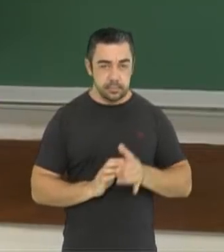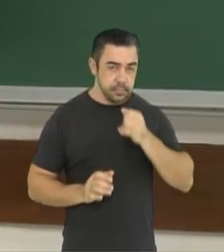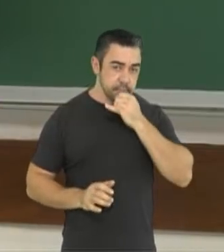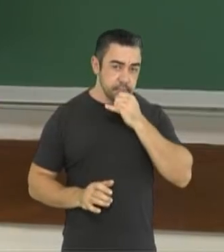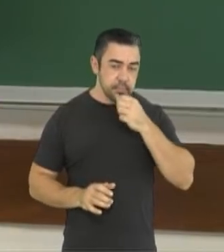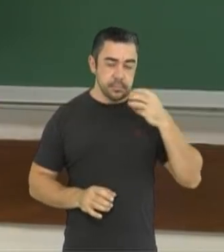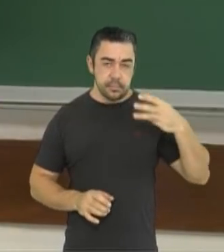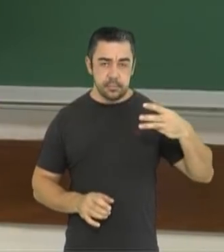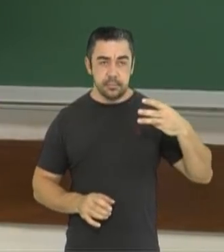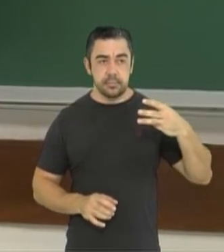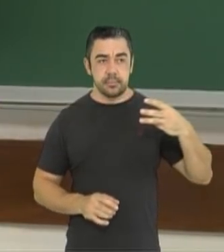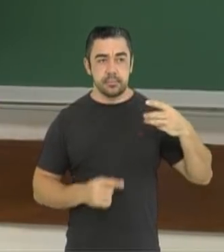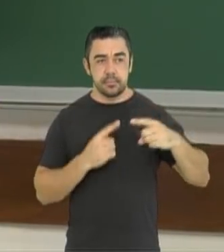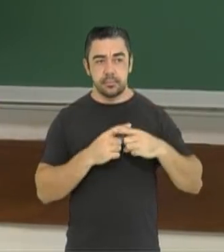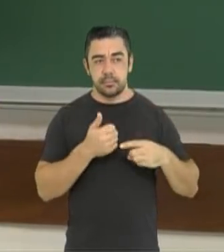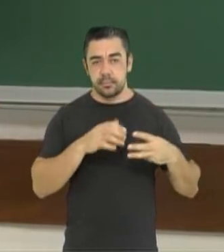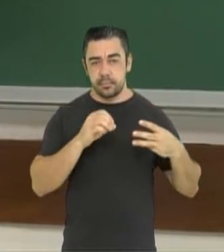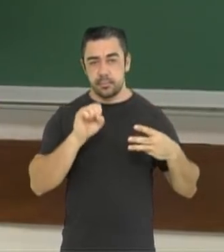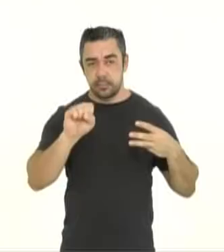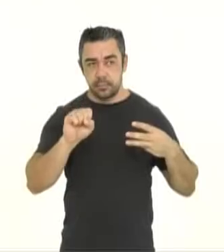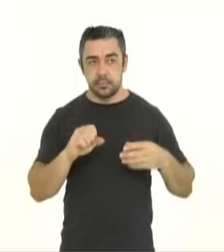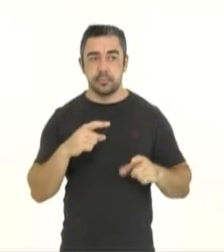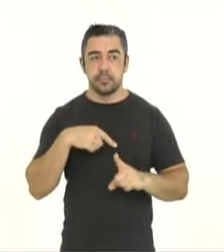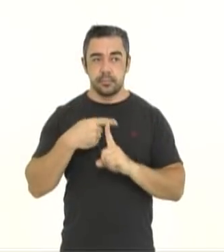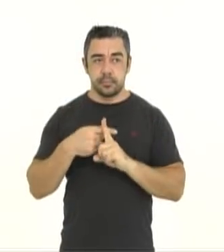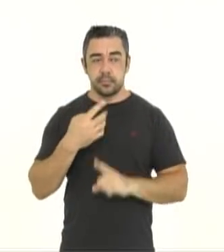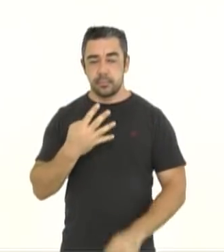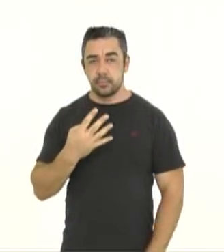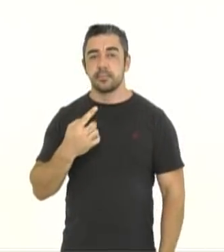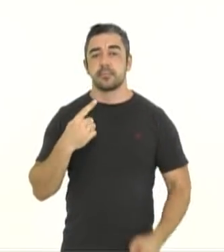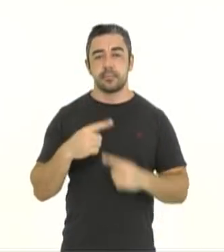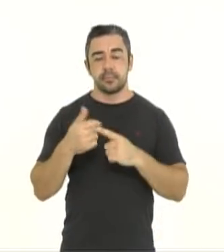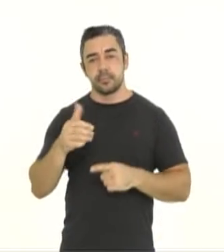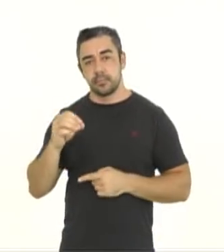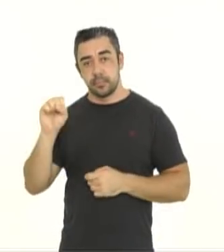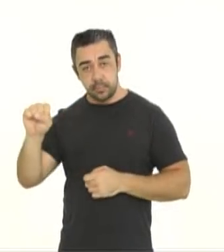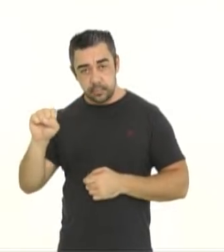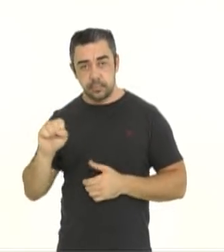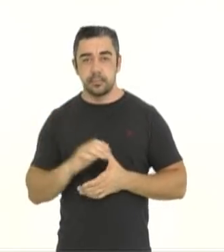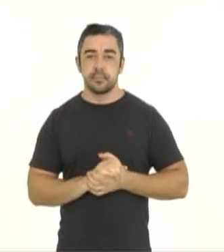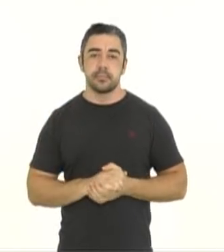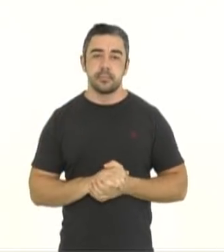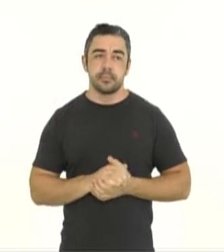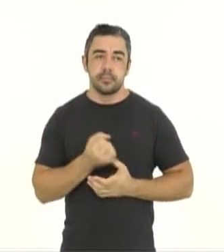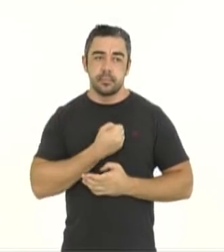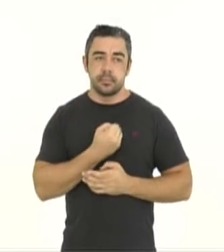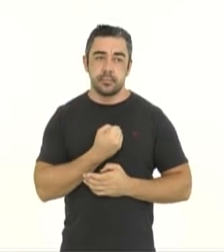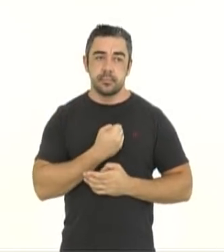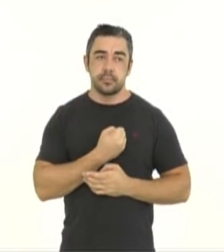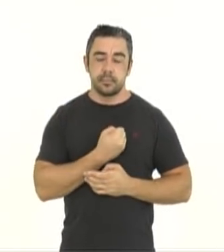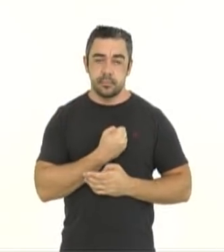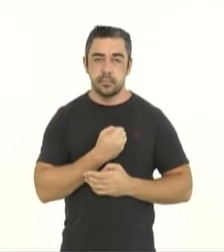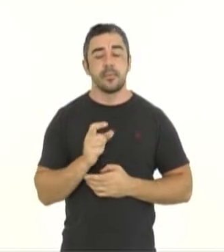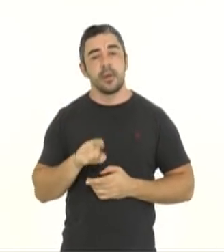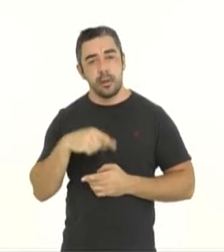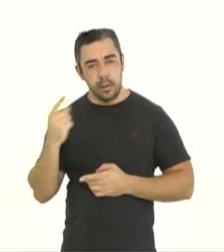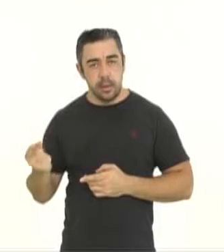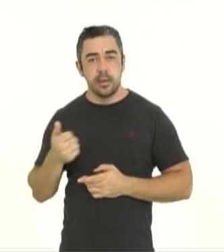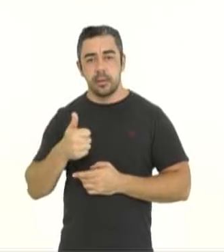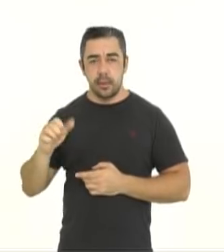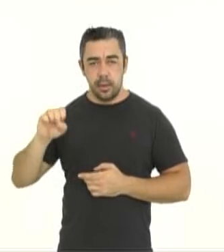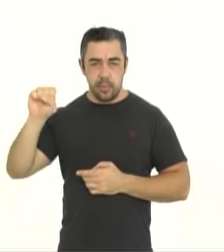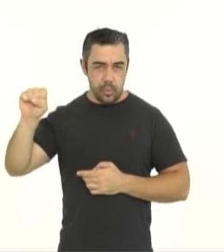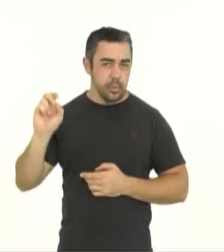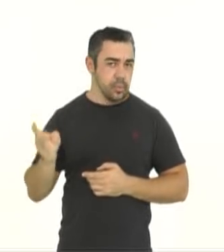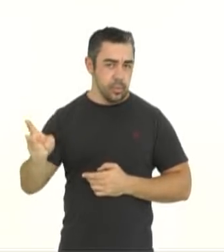esse exemplo aqui, ó. 3 vezes 10 na 8 mais 4 vezes 10 na 8. Somo a parte numérica e repito o valor 10 na